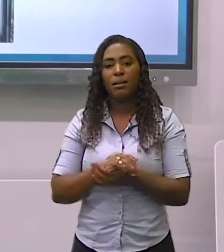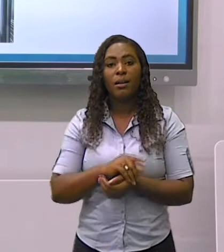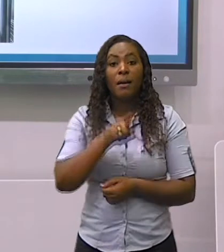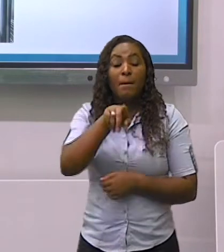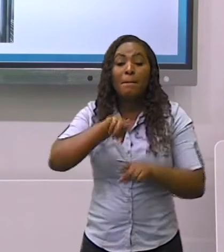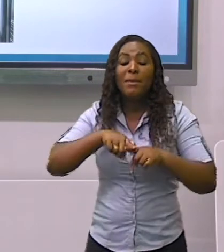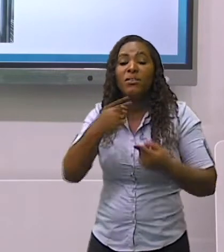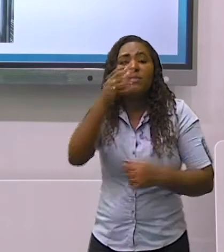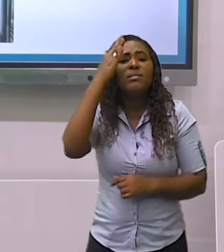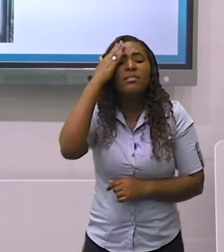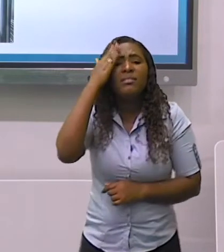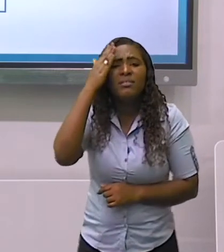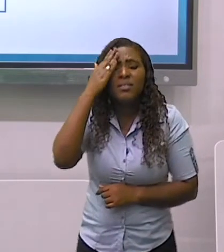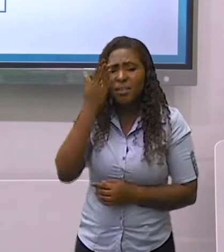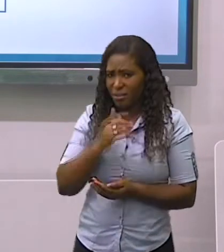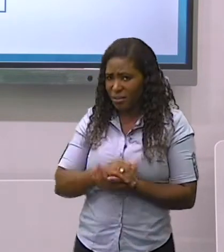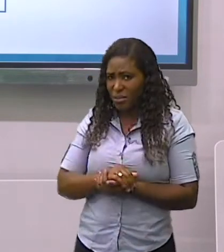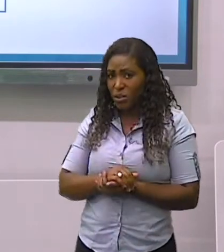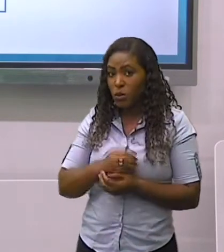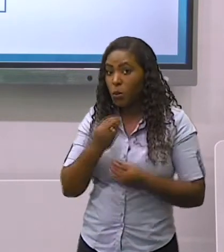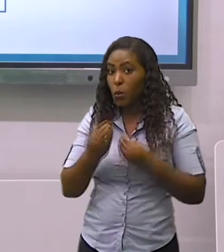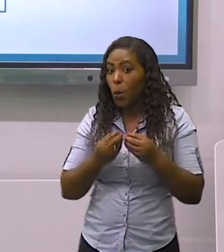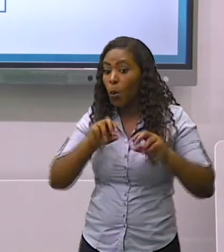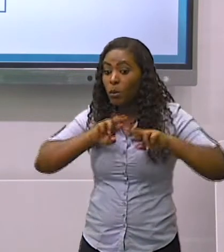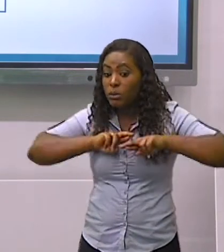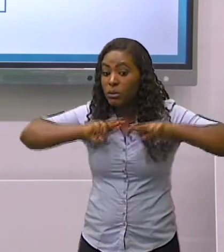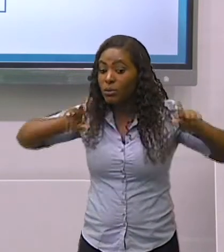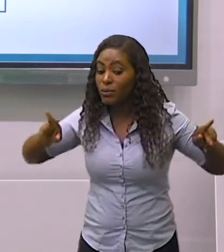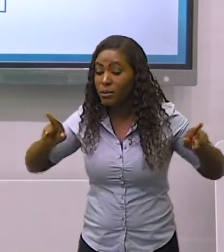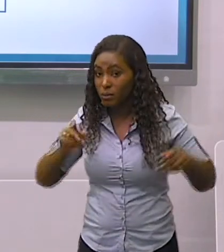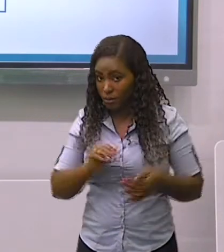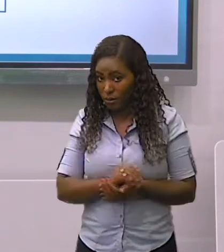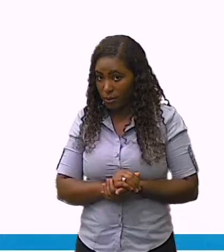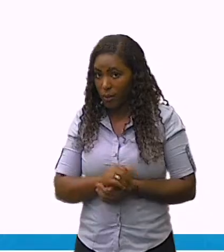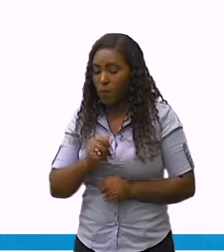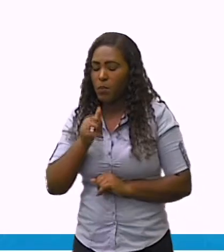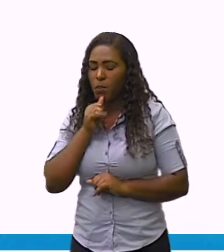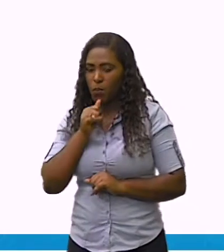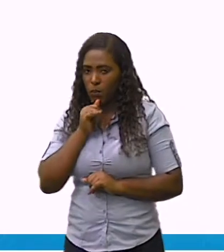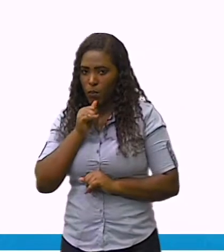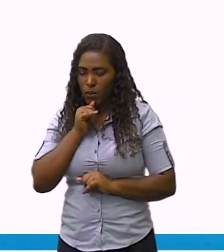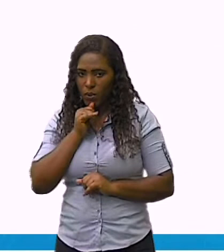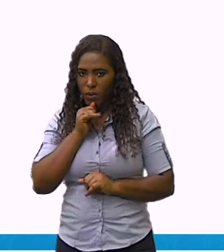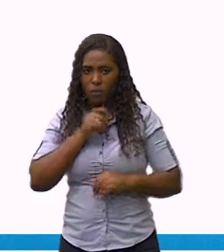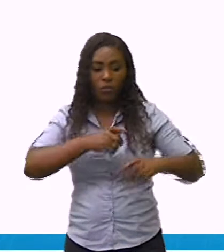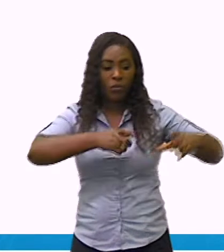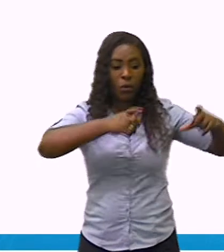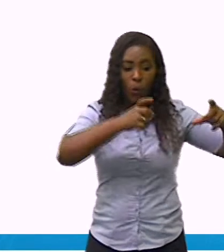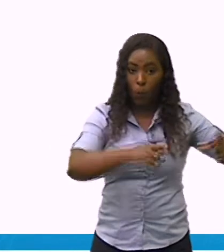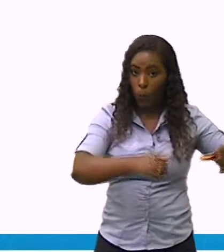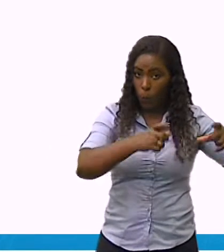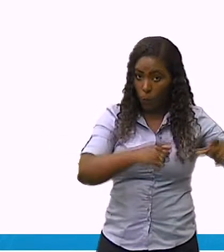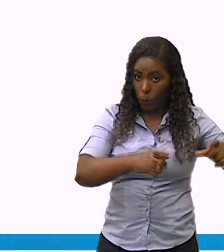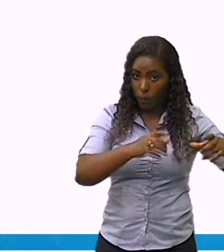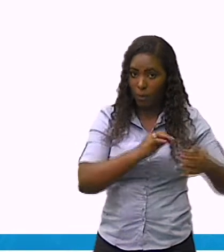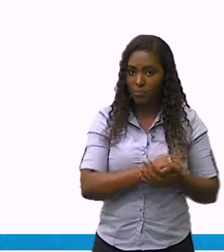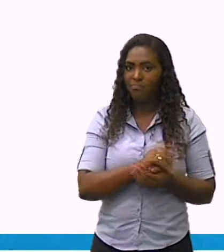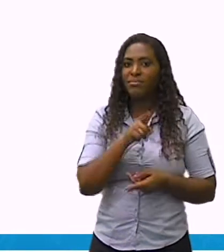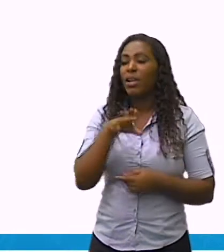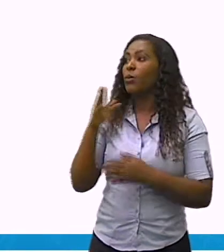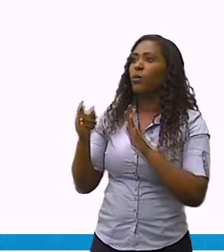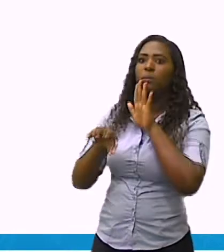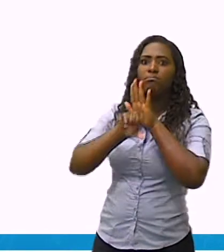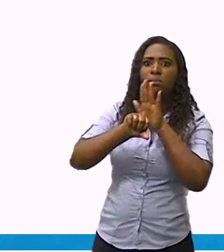locais? Olha só, os espaços públicos, vamos só voltar nessa imagem para visualmente